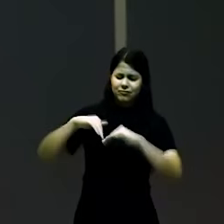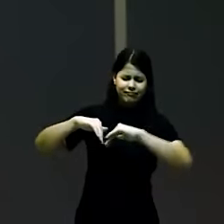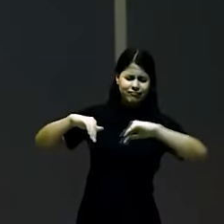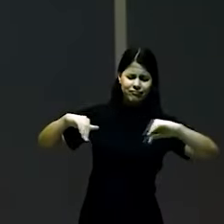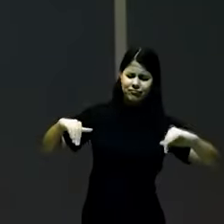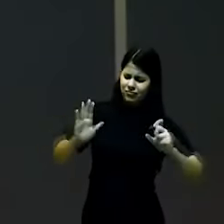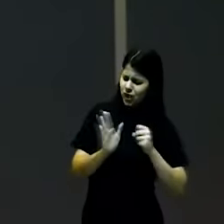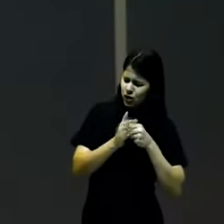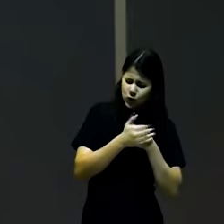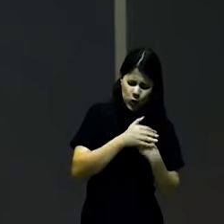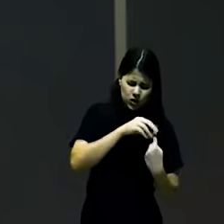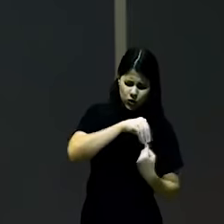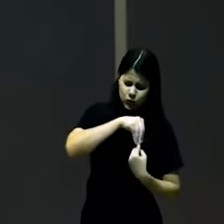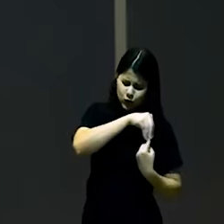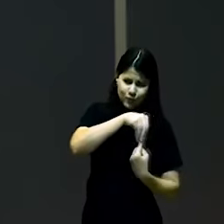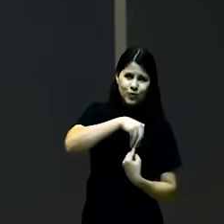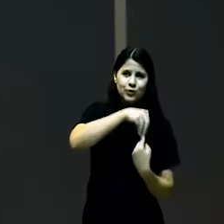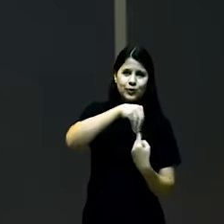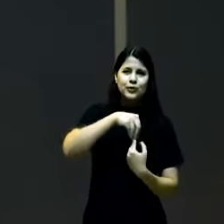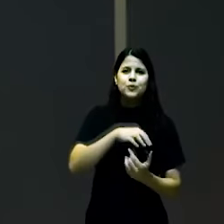entrar numa caverna,